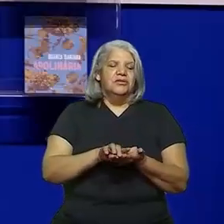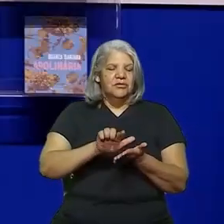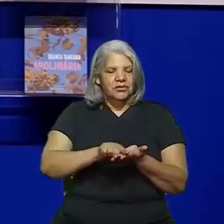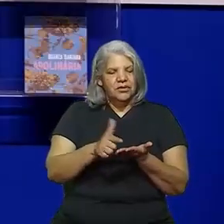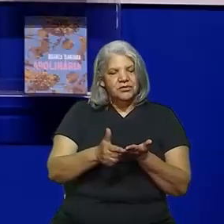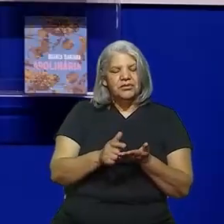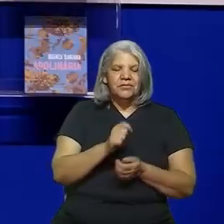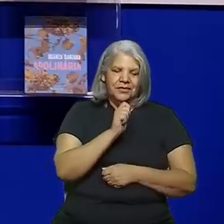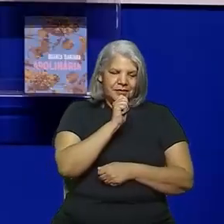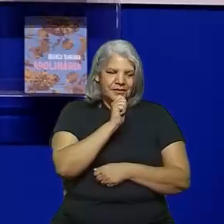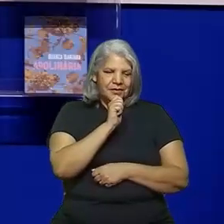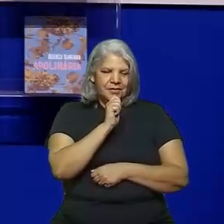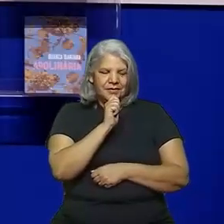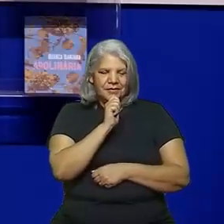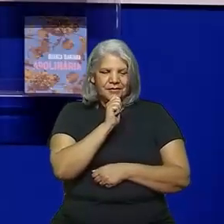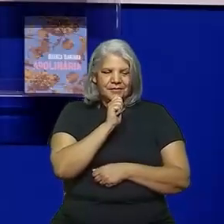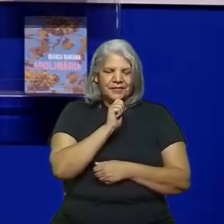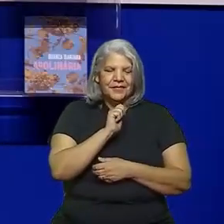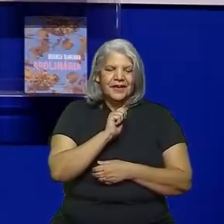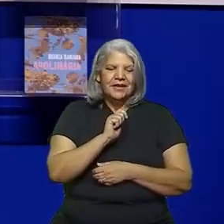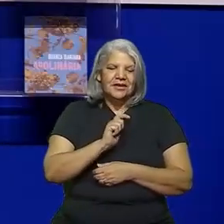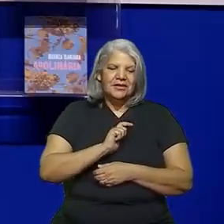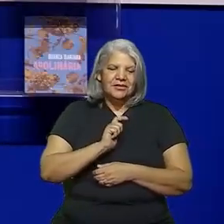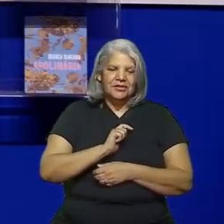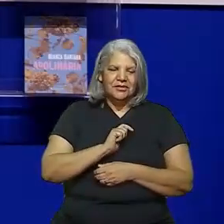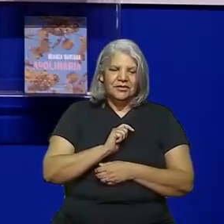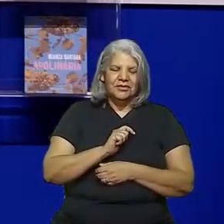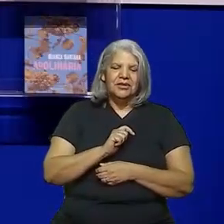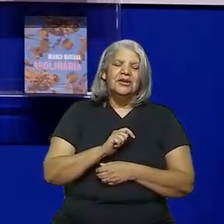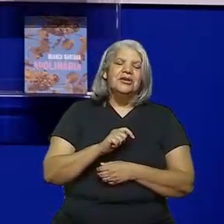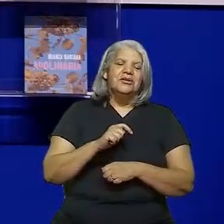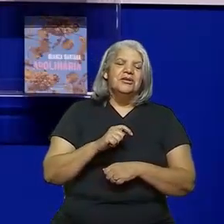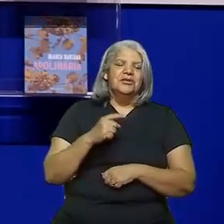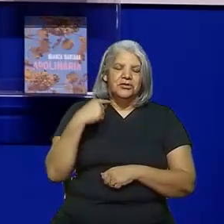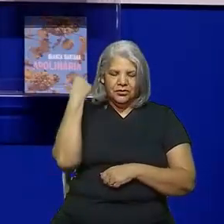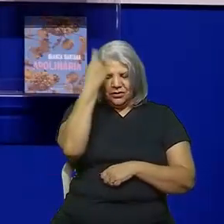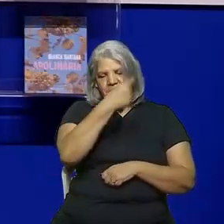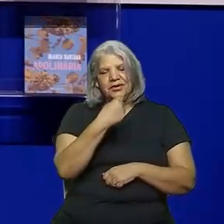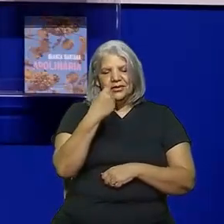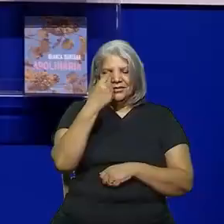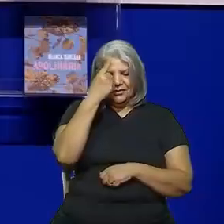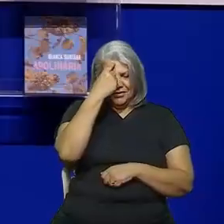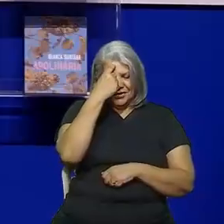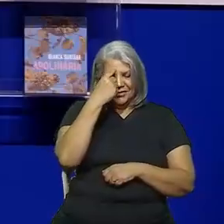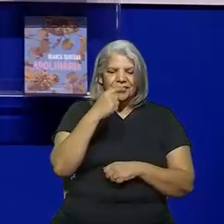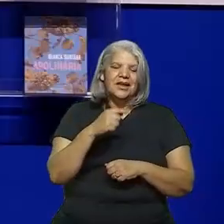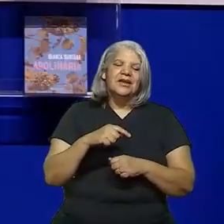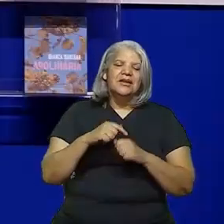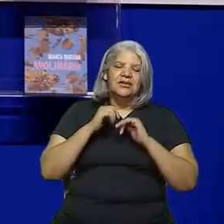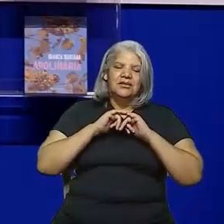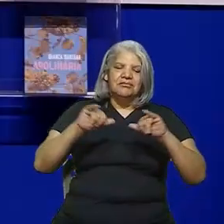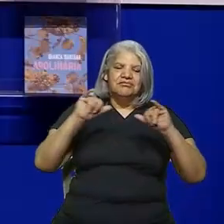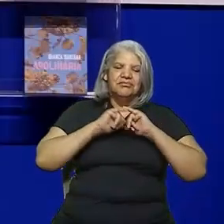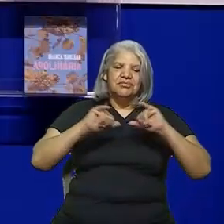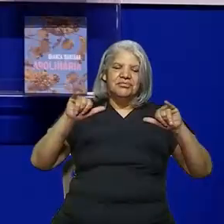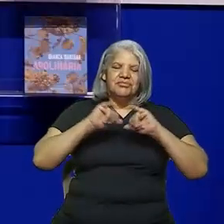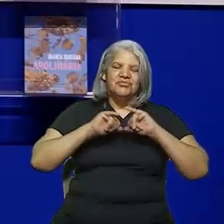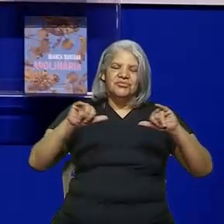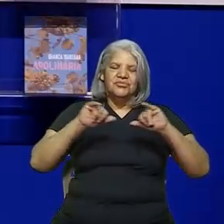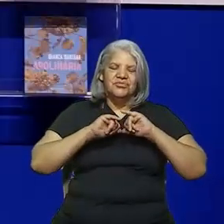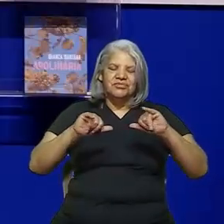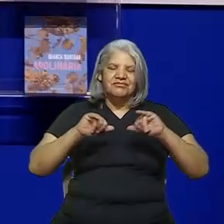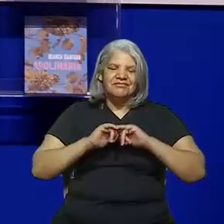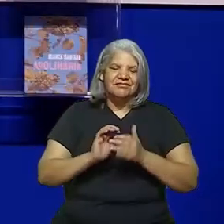tinha... O rádio jornalismo tem um noticiário de hora em hora, então era uma quantidade de noticiário muito